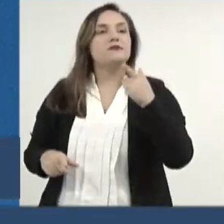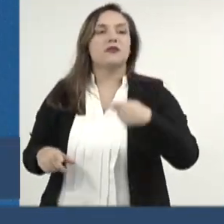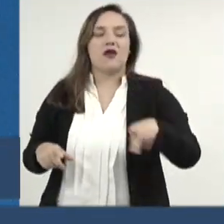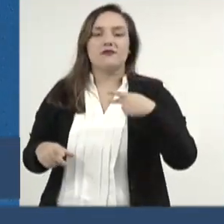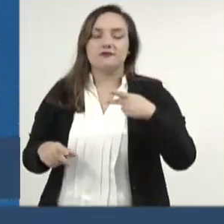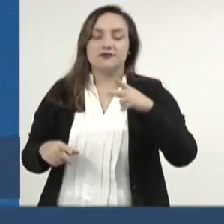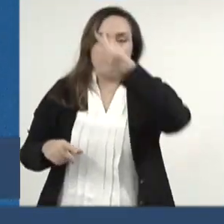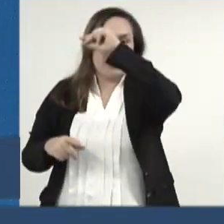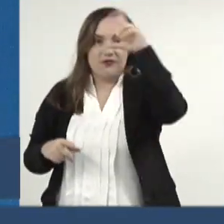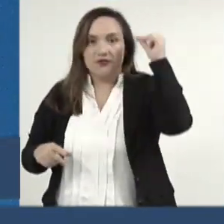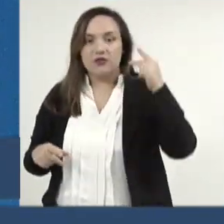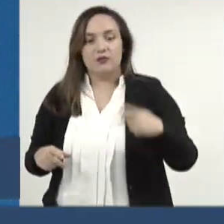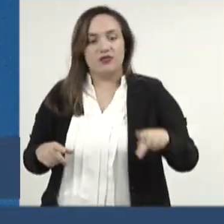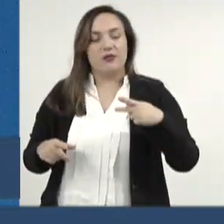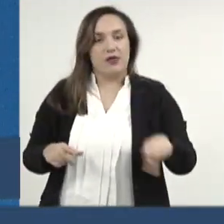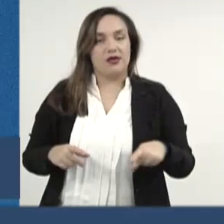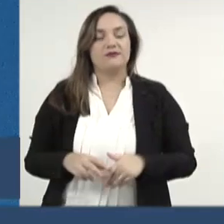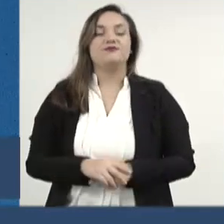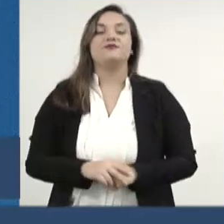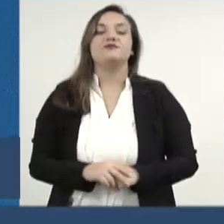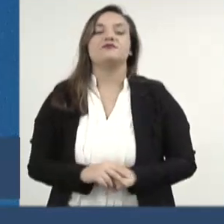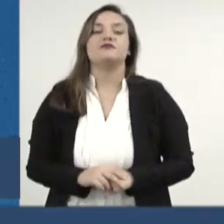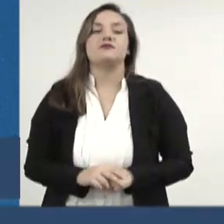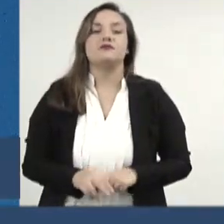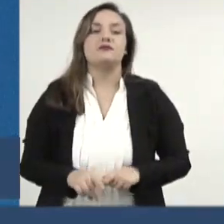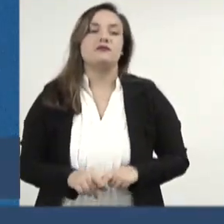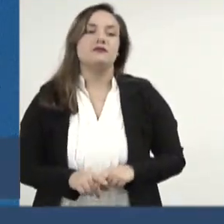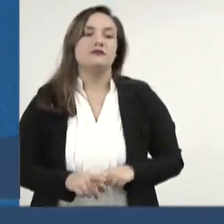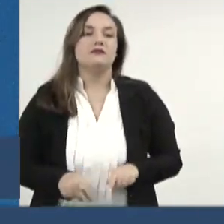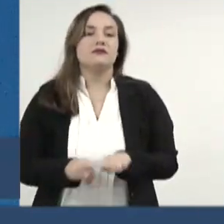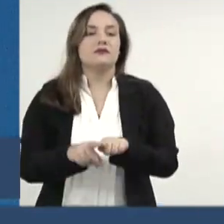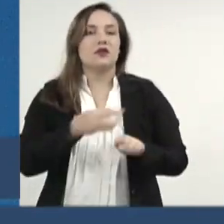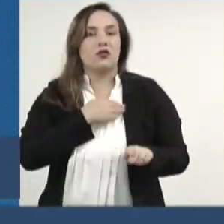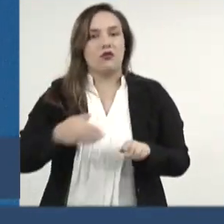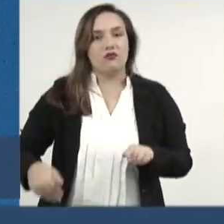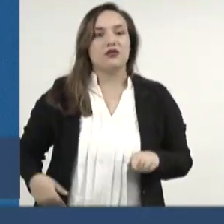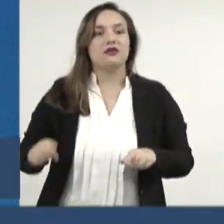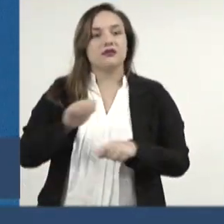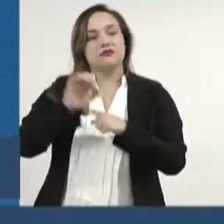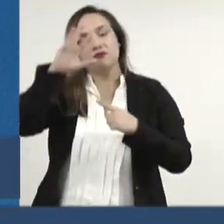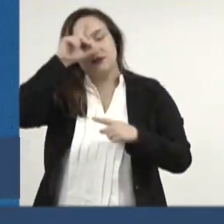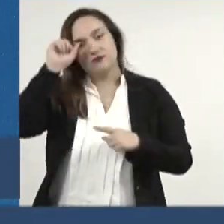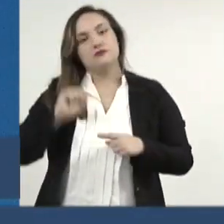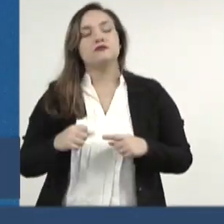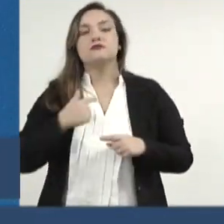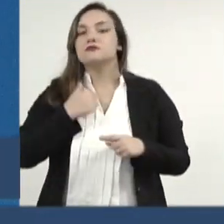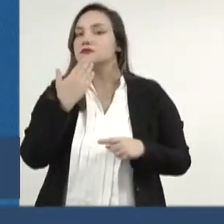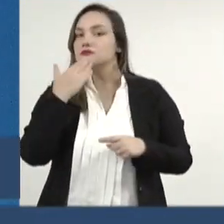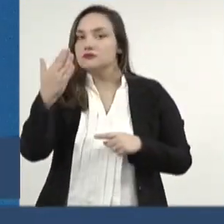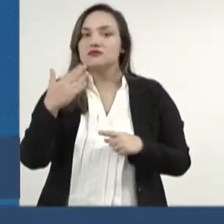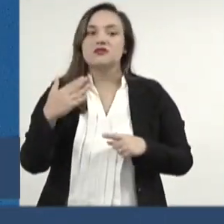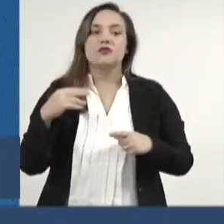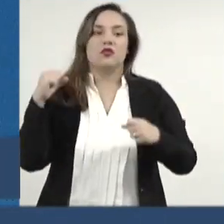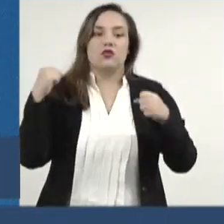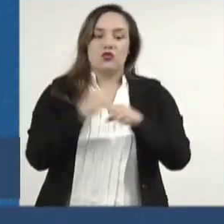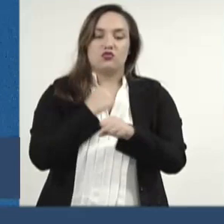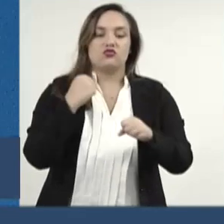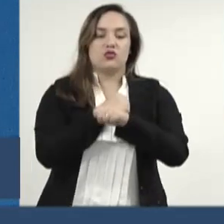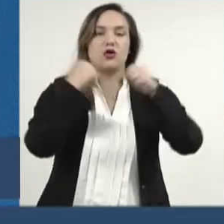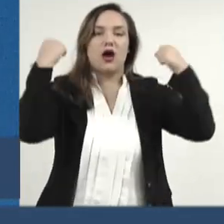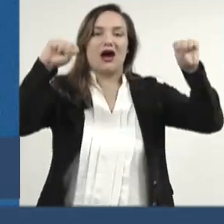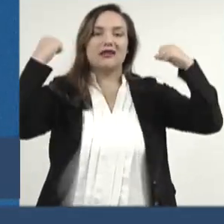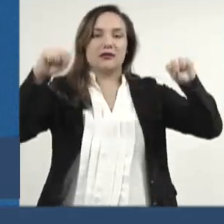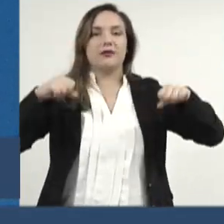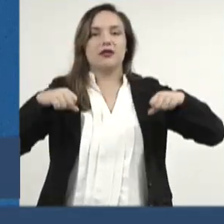excelentíssimo senhor Eduardo Campos, governador aqui de Mato Grosso do Sul, também solicitando destinação de recursos para a implantação de uma academia ao ar livre